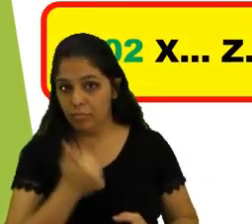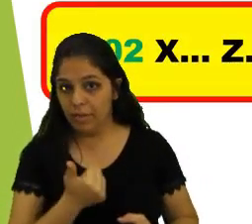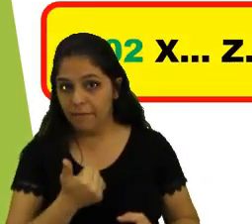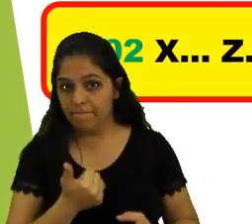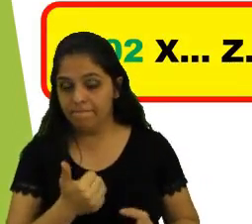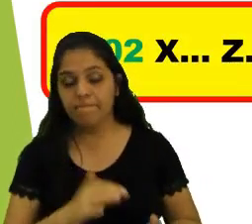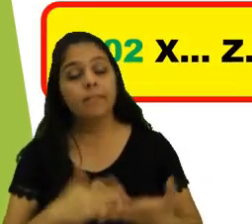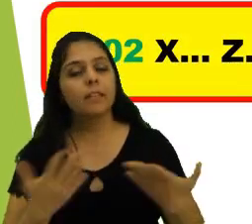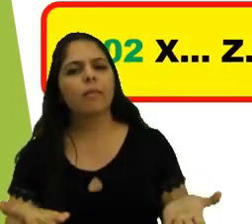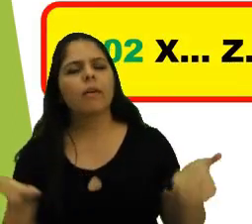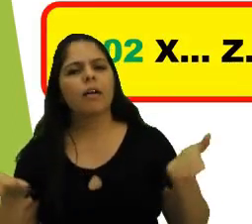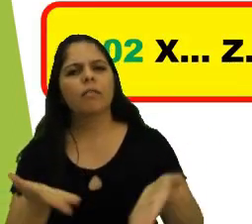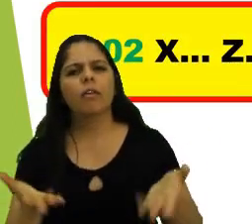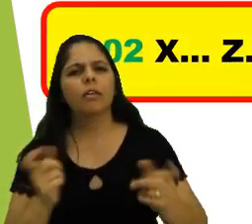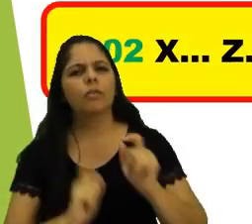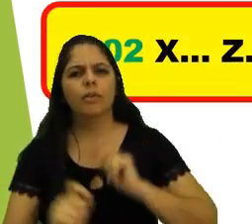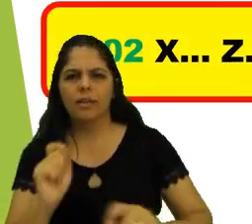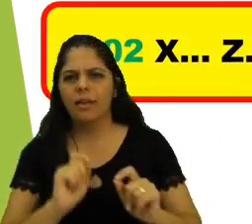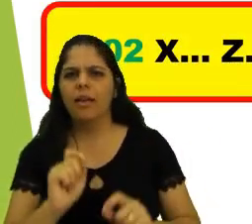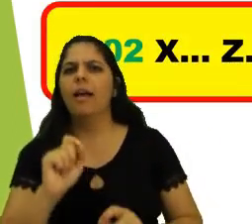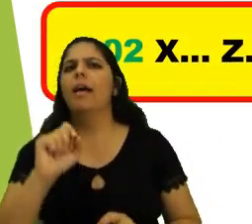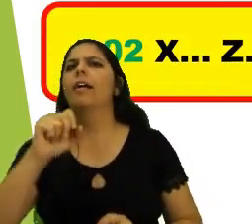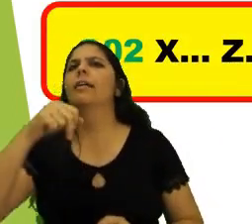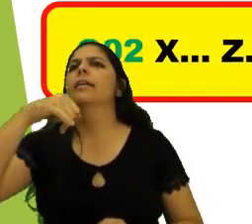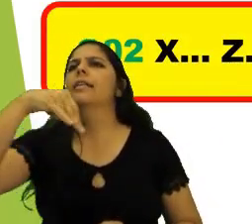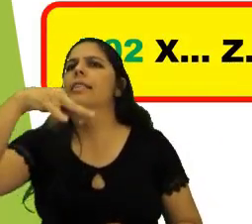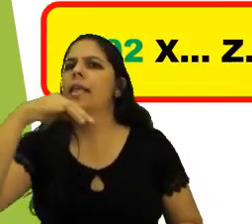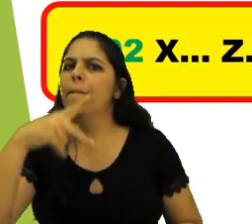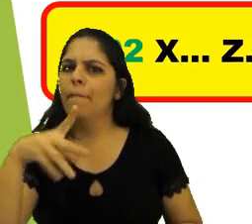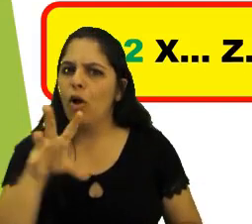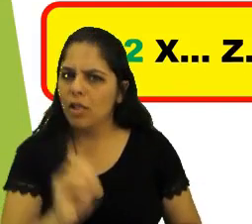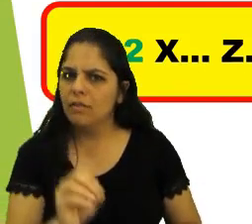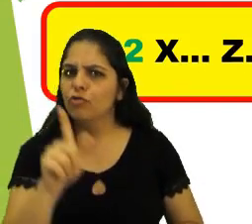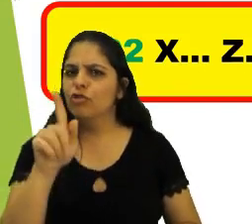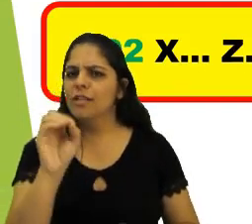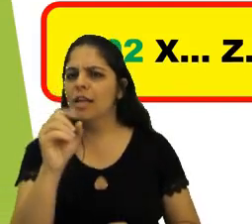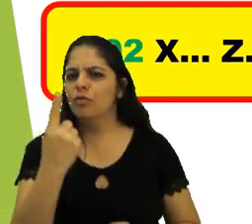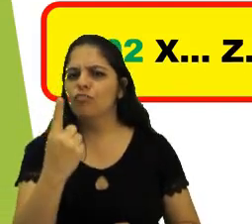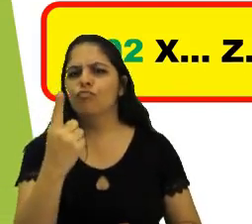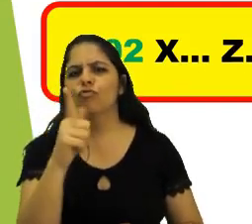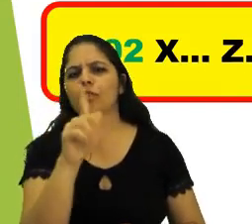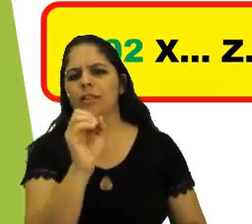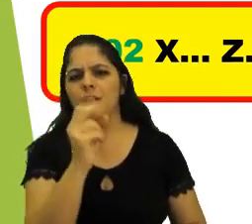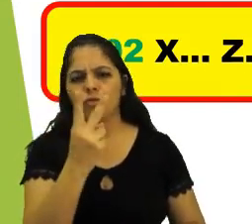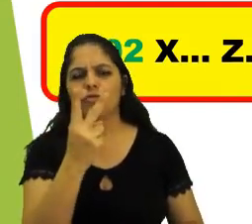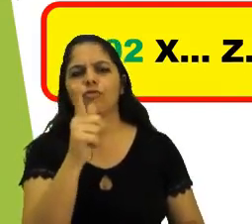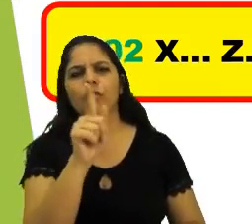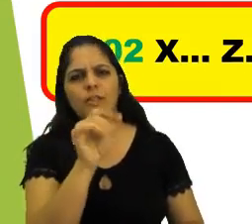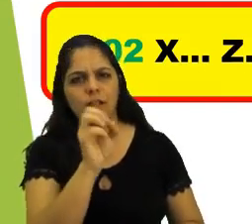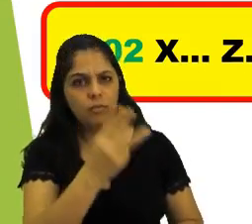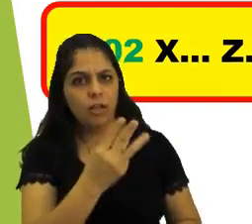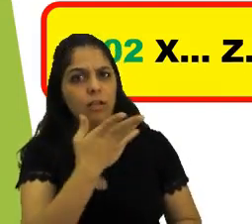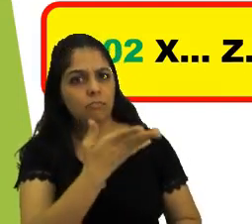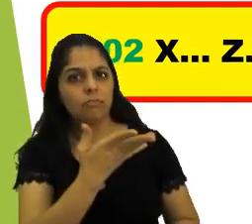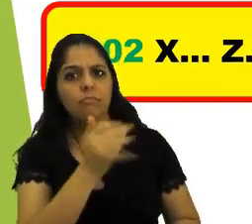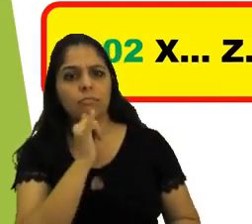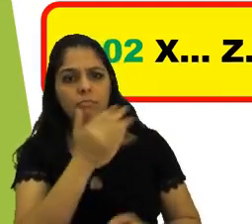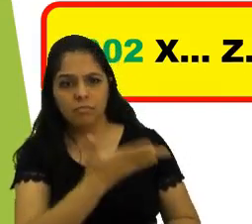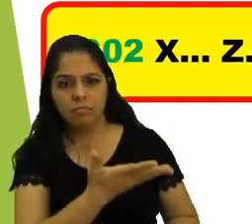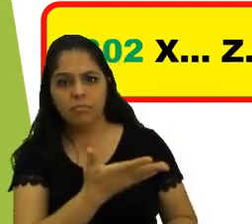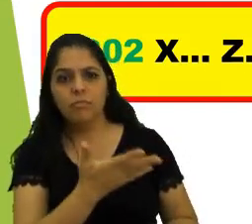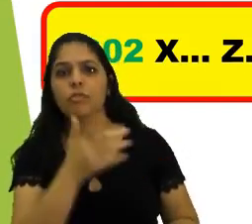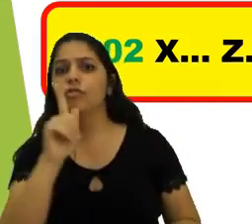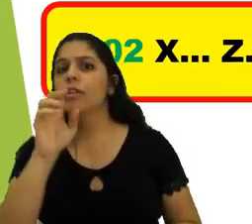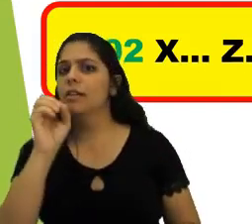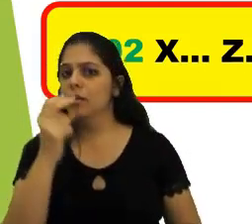Agora, já na interpolação G02, G03, né, como a gente tem o caso aqui, ó, então, na G02,